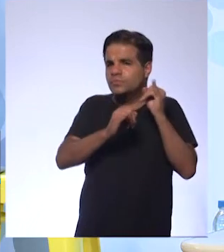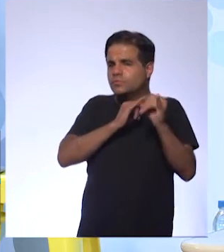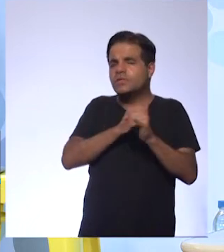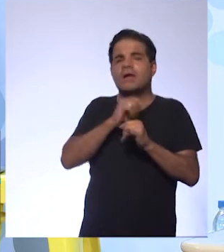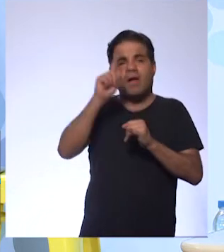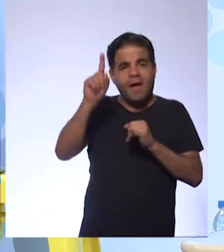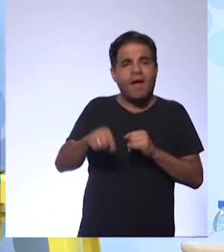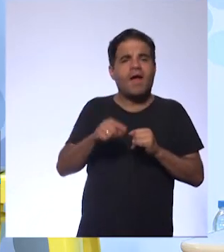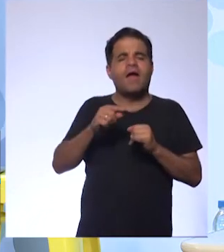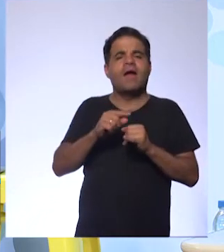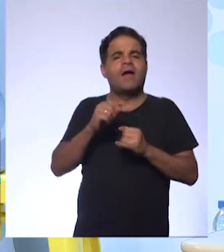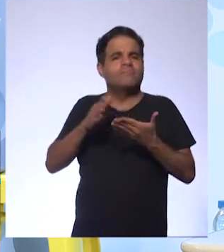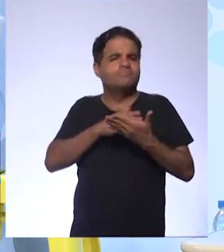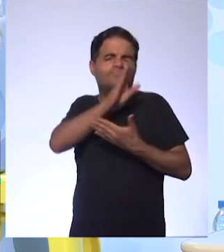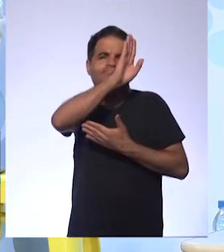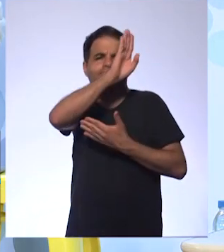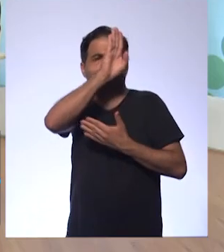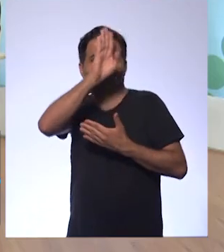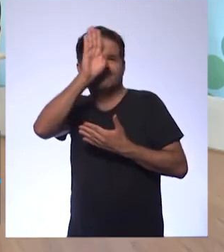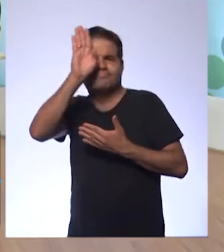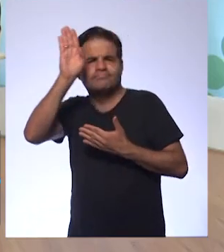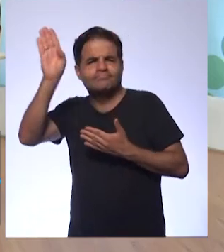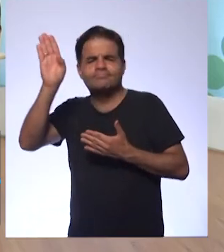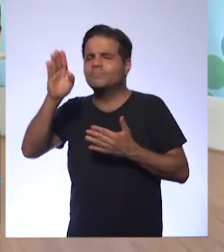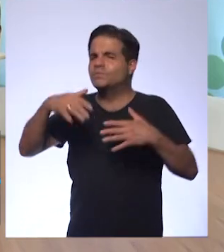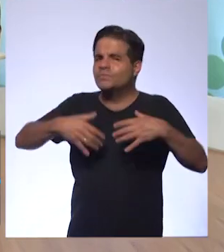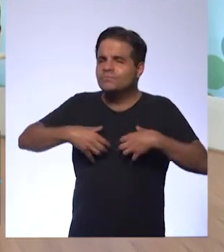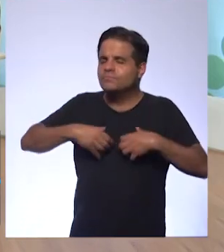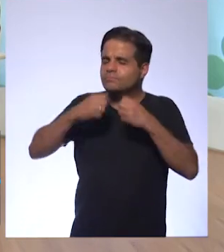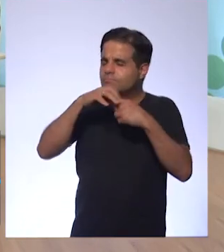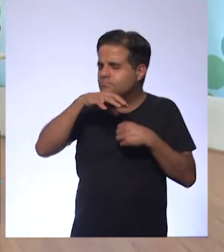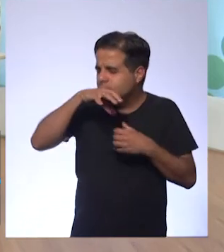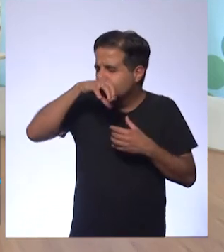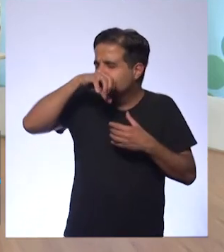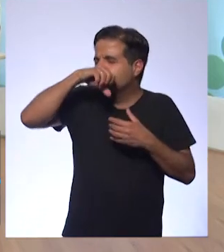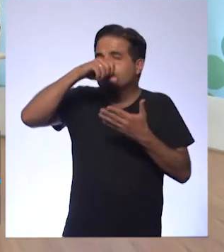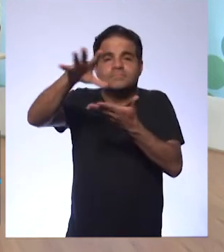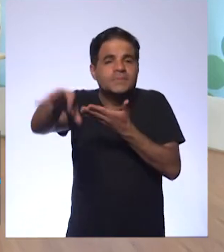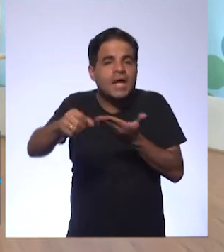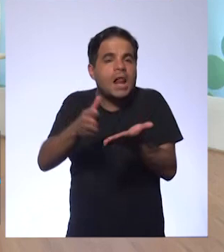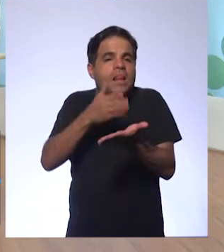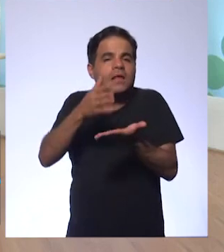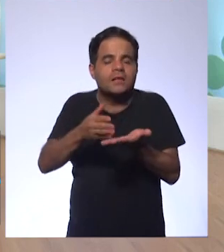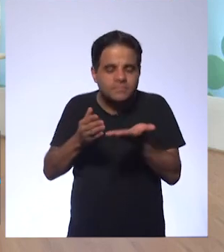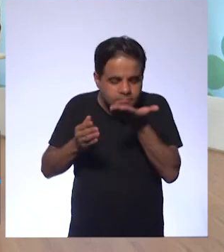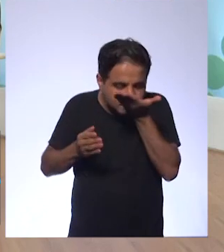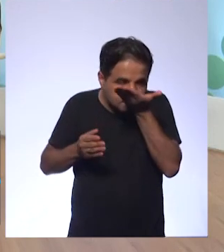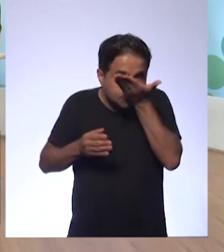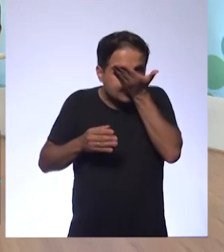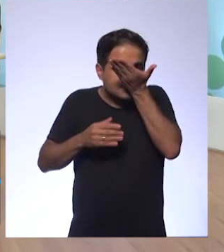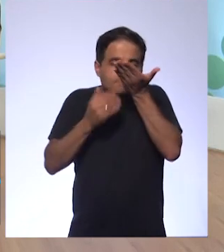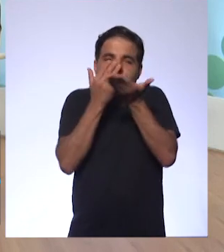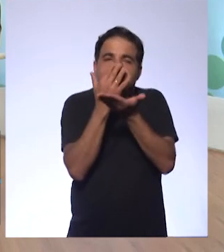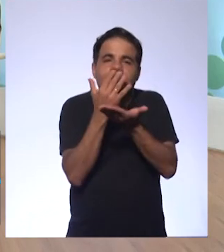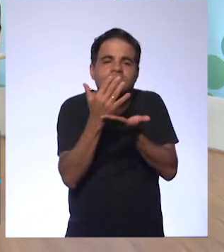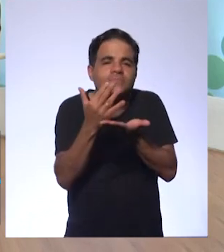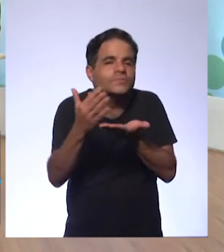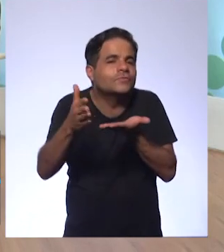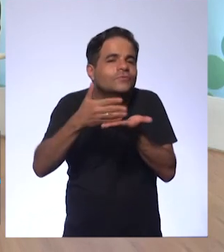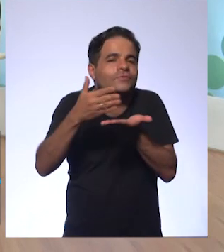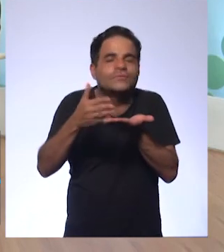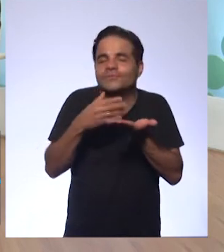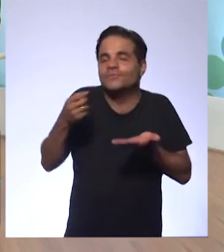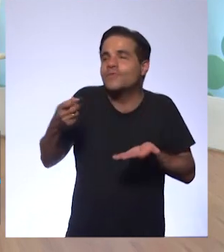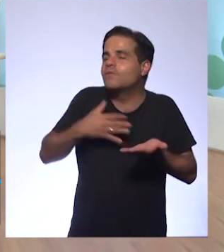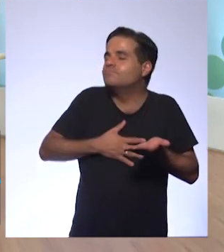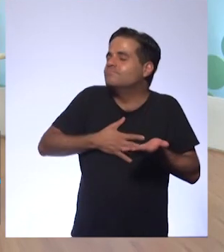as enciclopédias, né, professor? Isso era legal, né? Você sentir o cheiro do livro, né? Do livro novo, você ter o